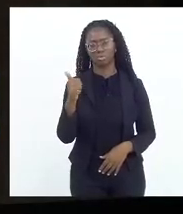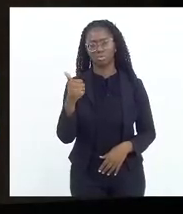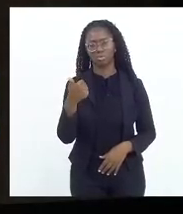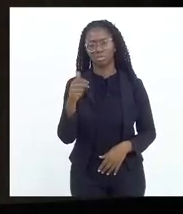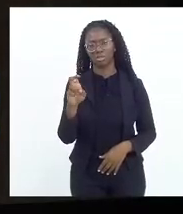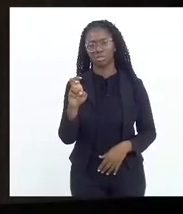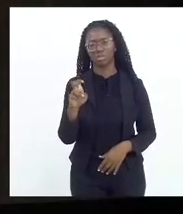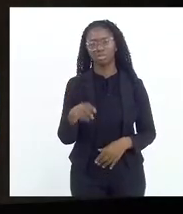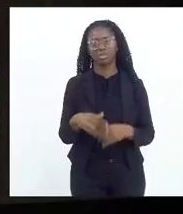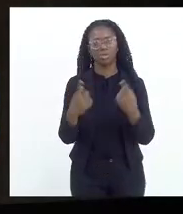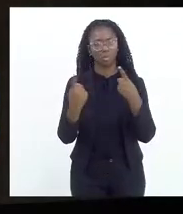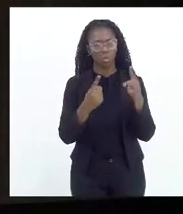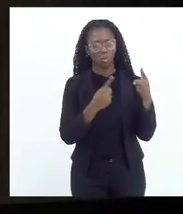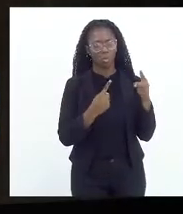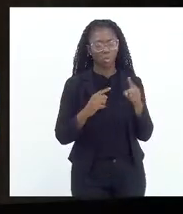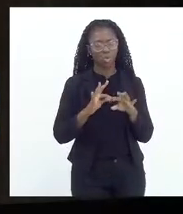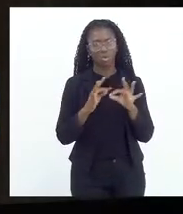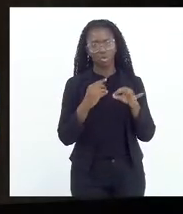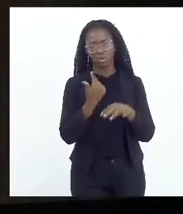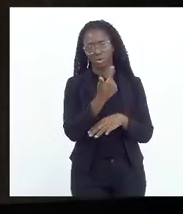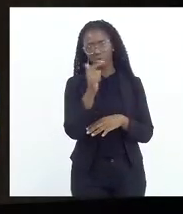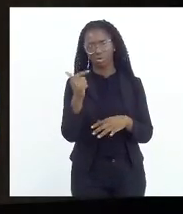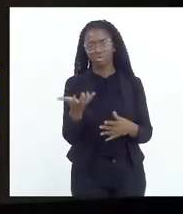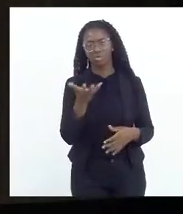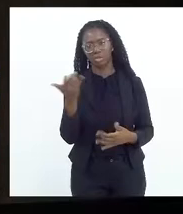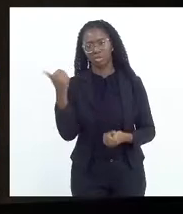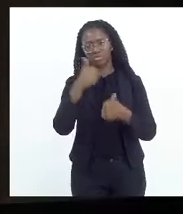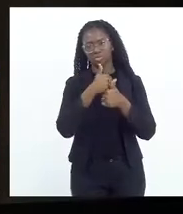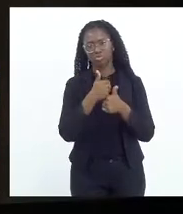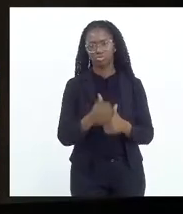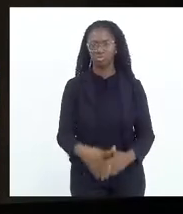contrárias às demais emendas, concluindo por substitutivo.